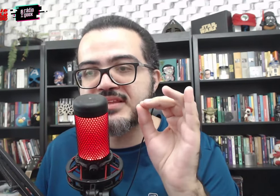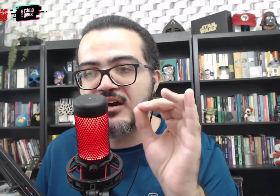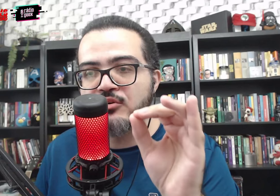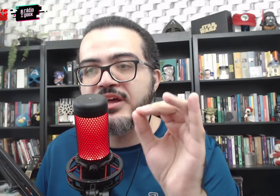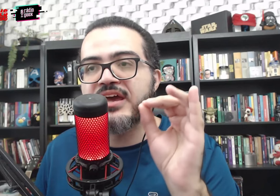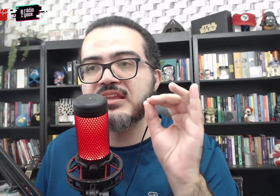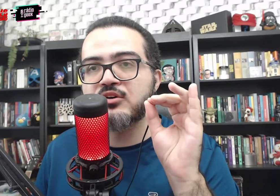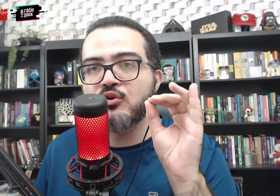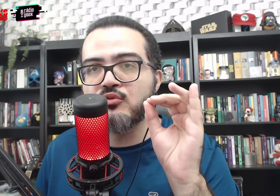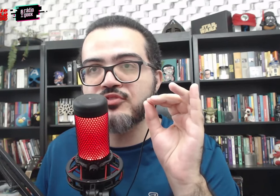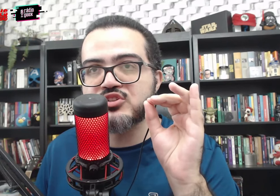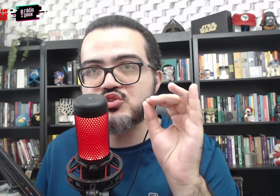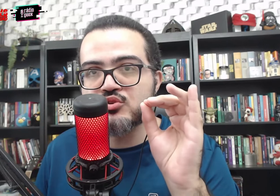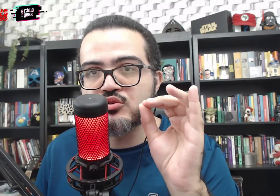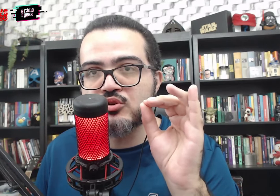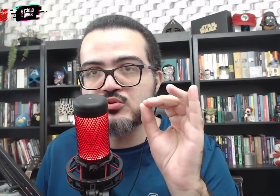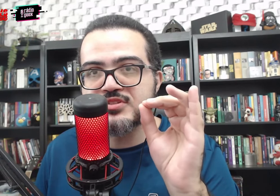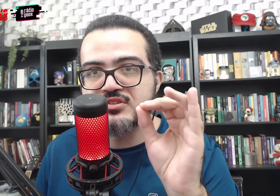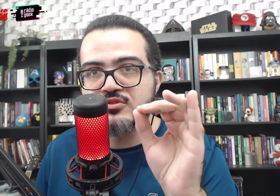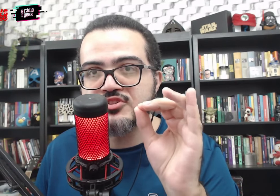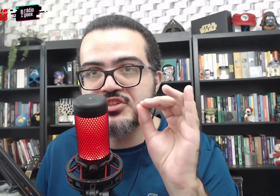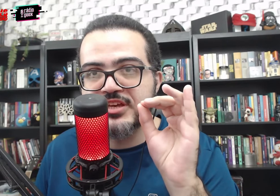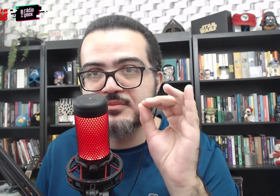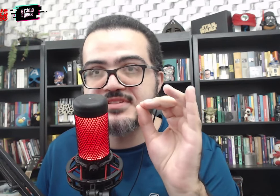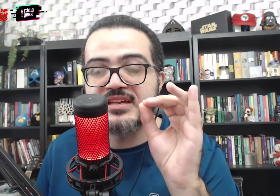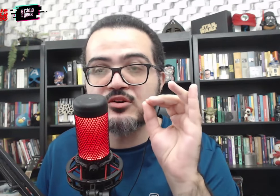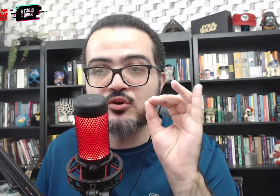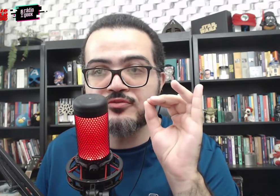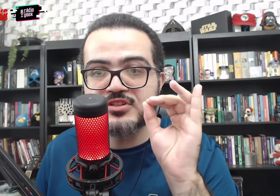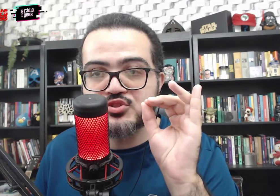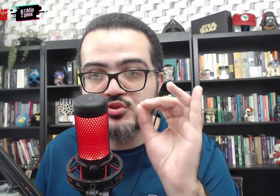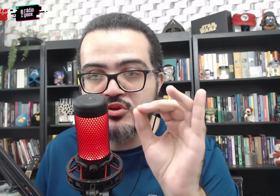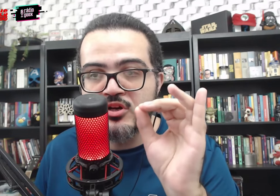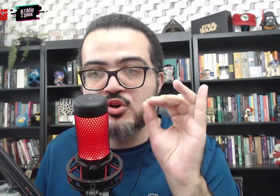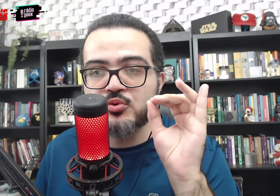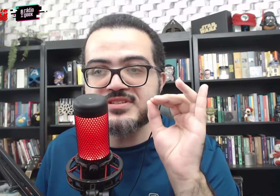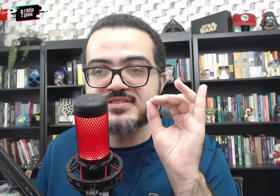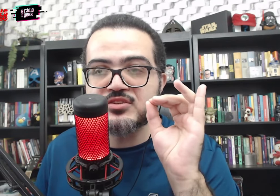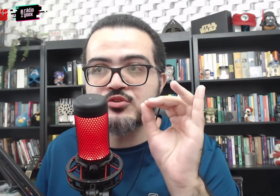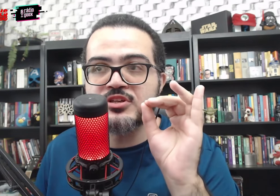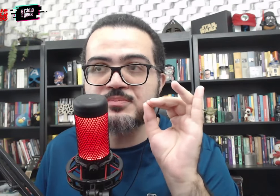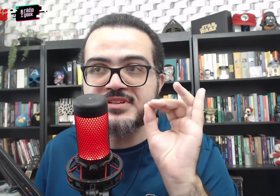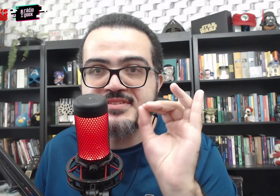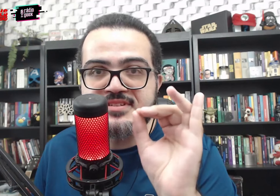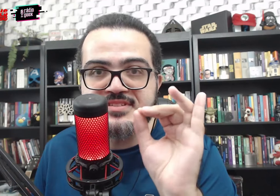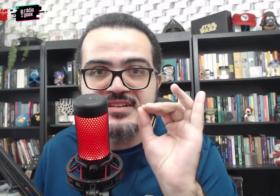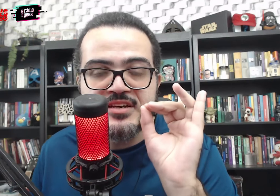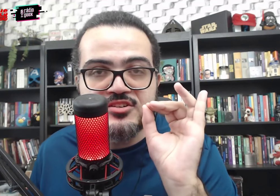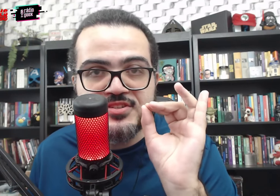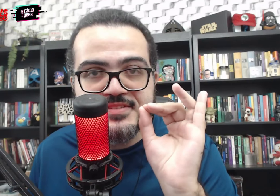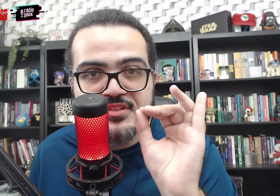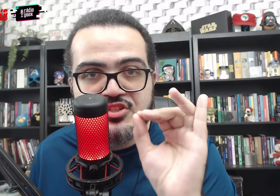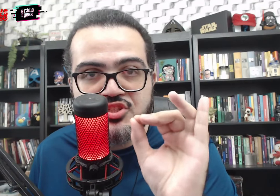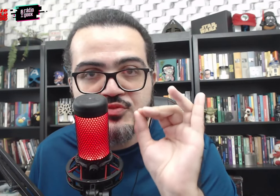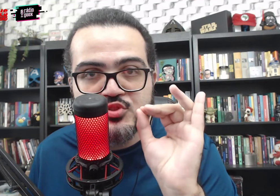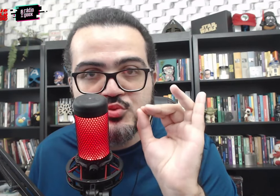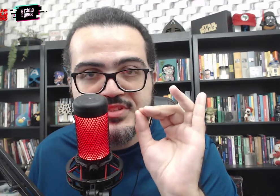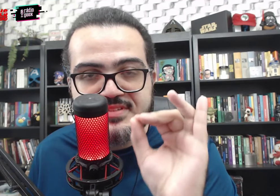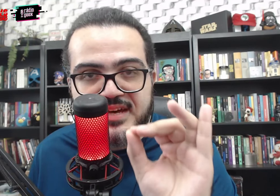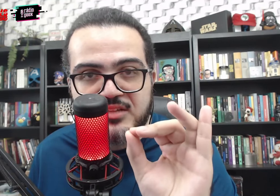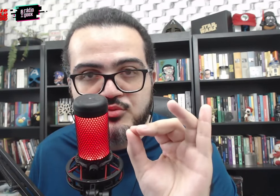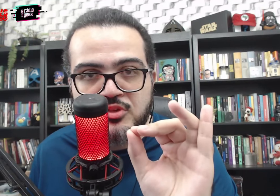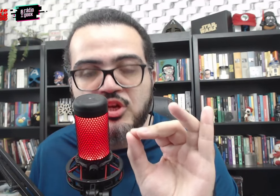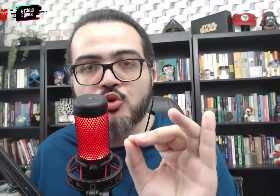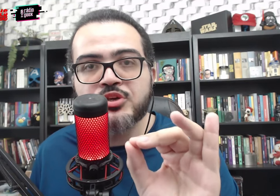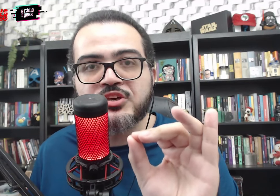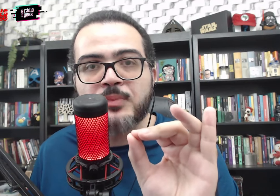fundamental ela conversou com o setor de games ela conversou com esse setor que precisa de incentivos do